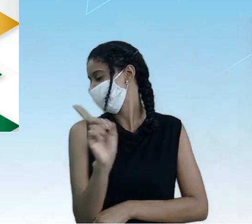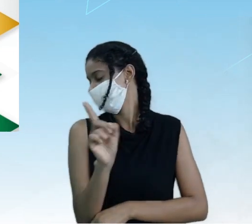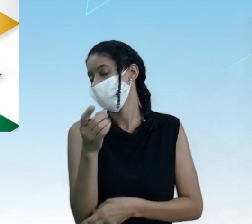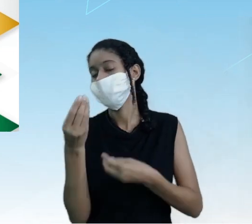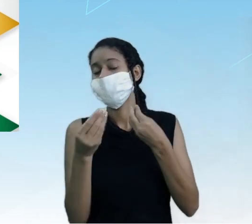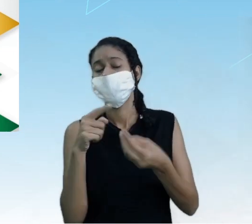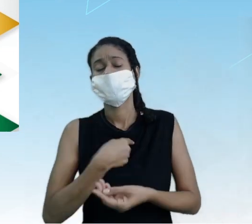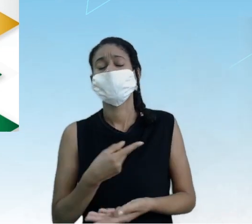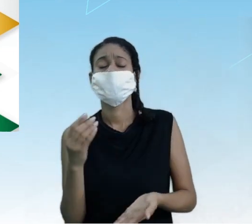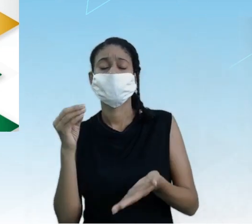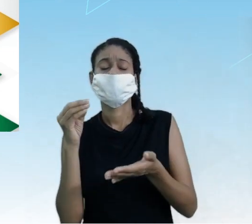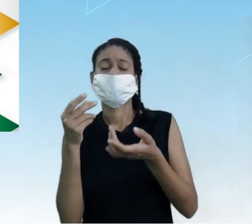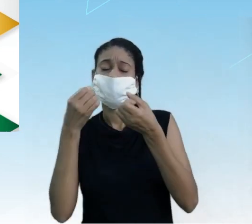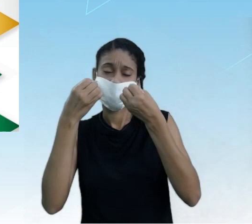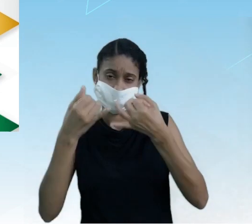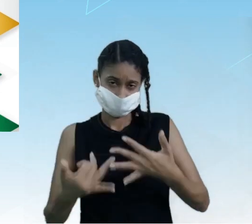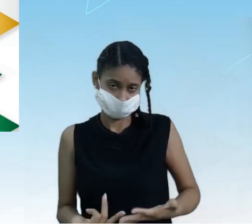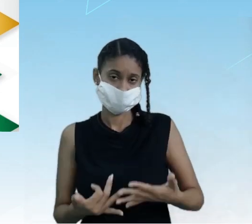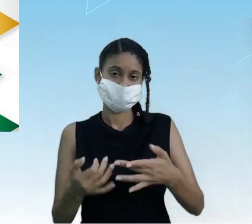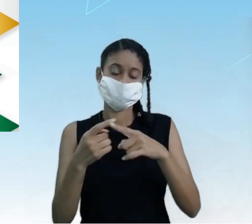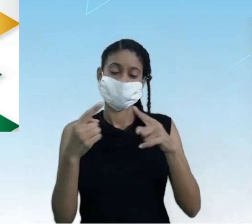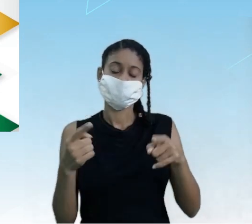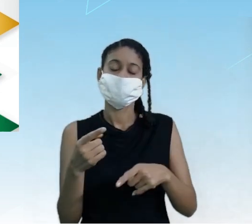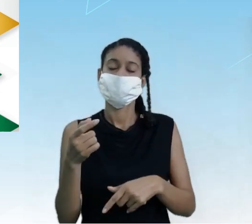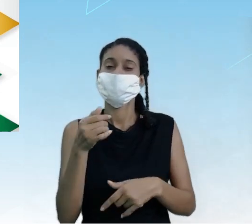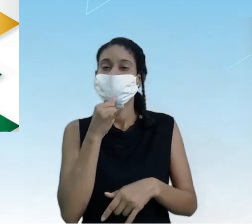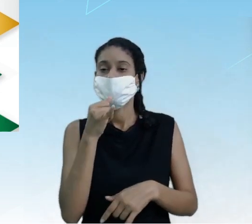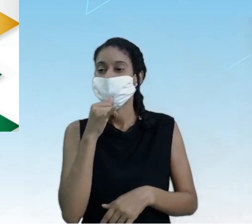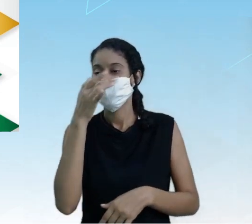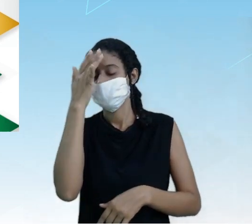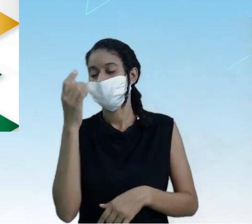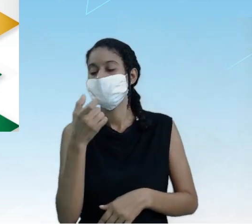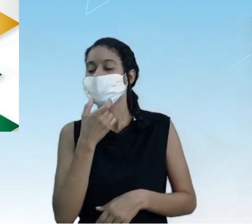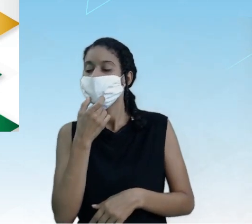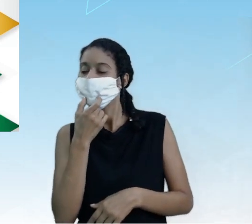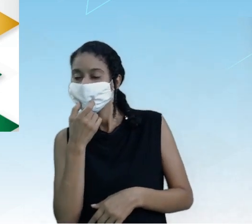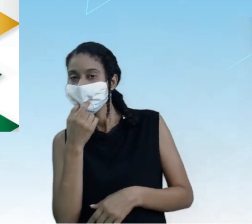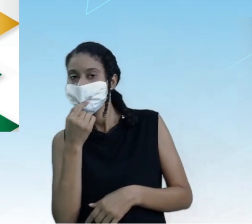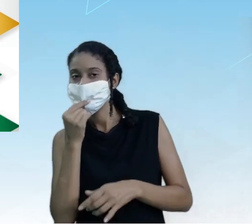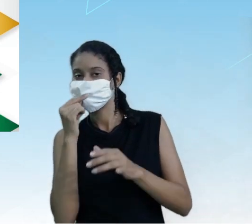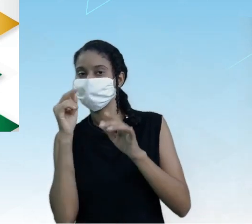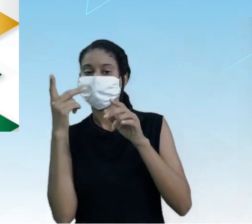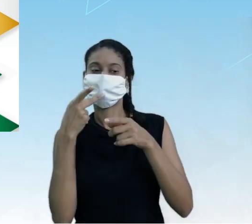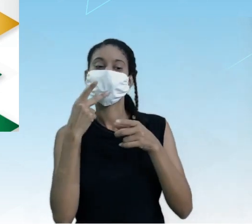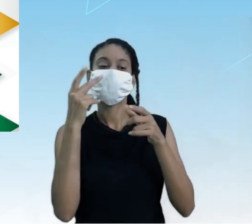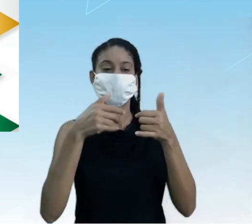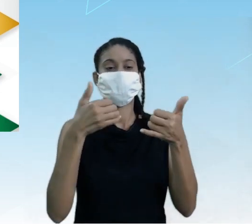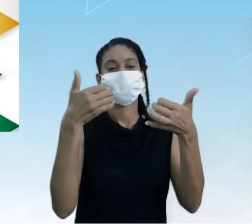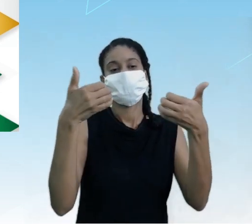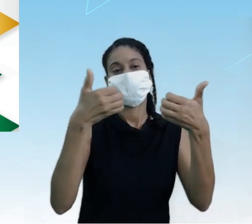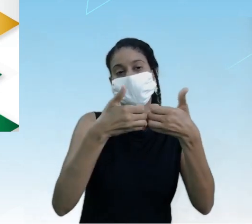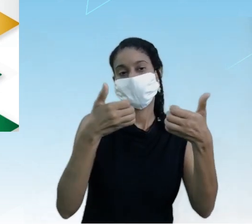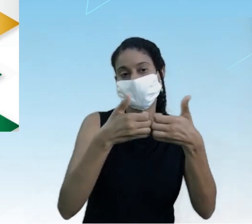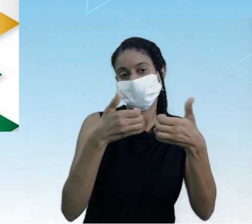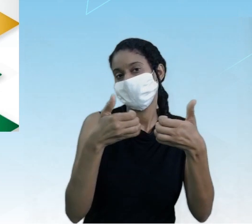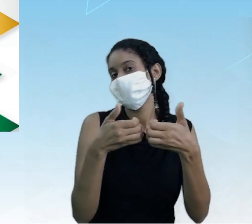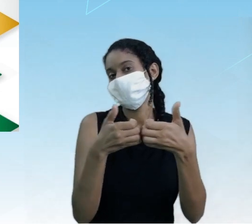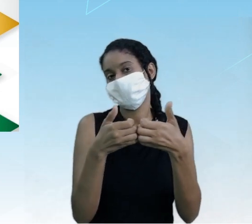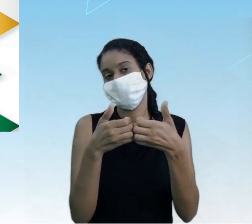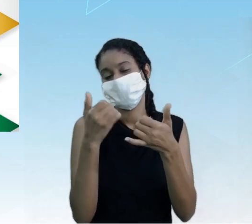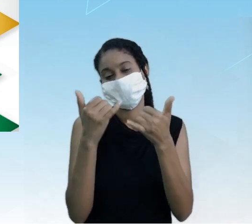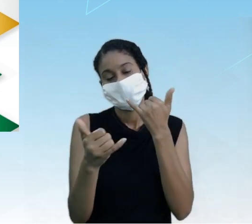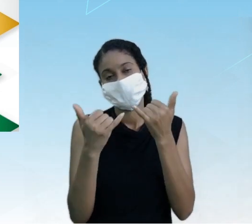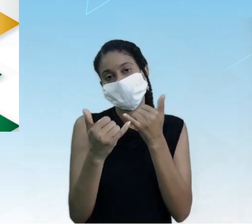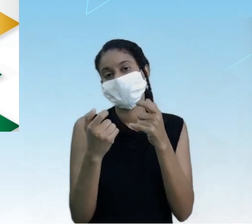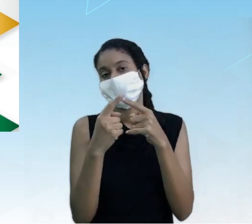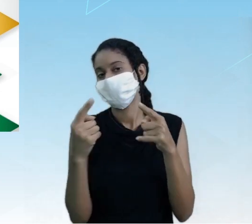gente coloca aí, né? Como os britânicos falam que tem essa proximidade com o inglês e vice-versa. E isso também cria